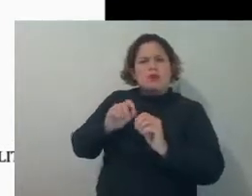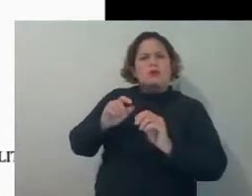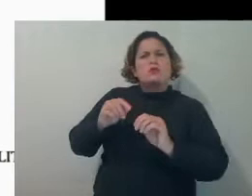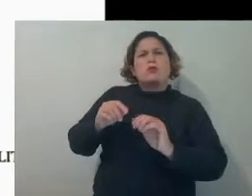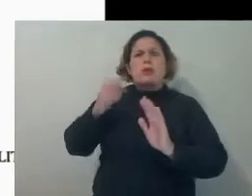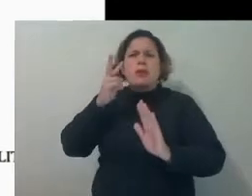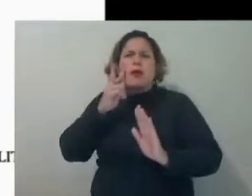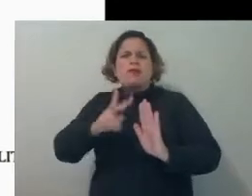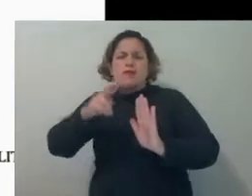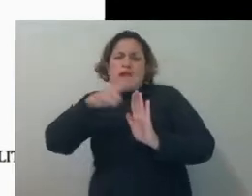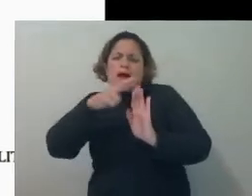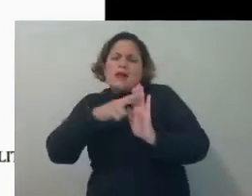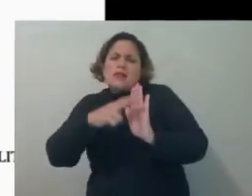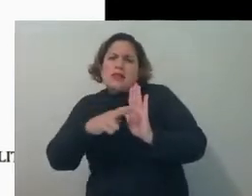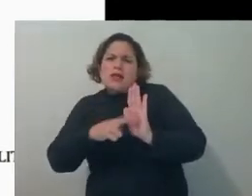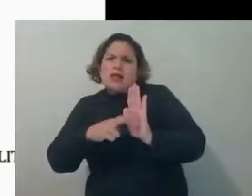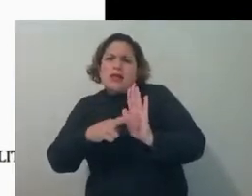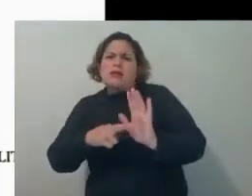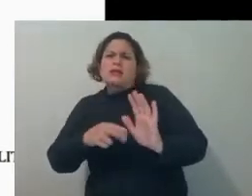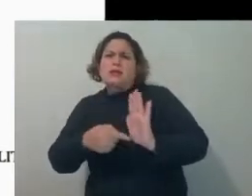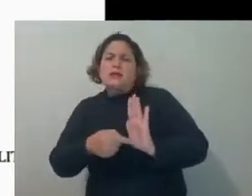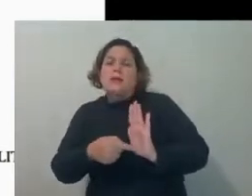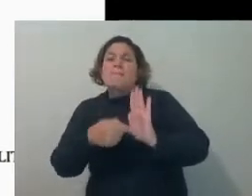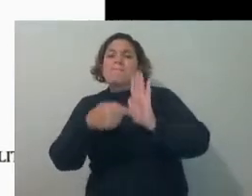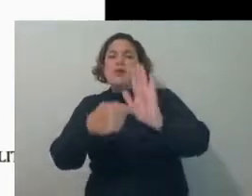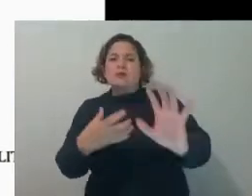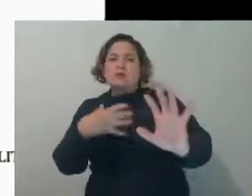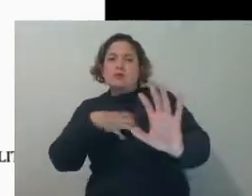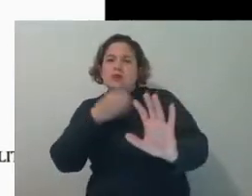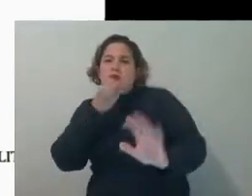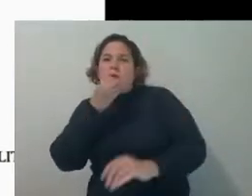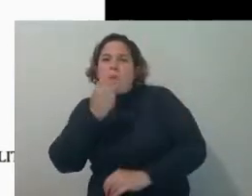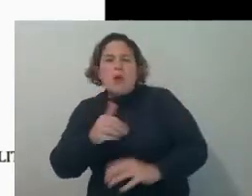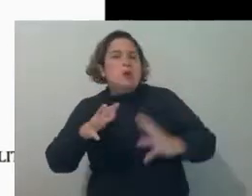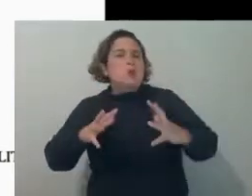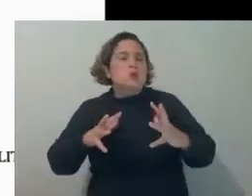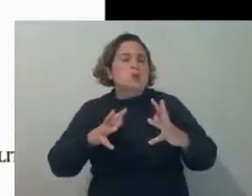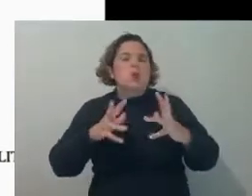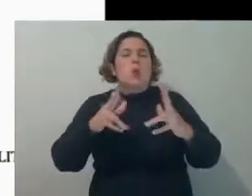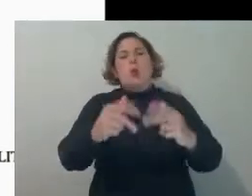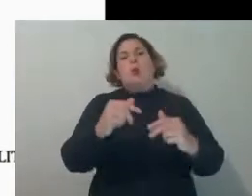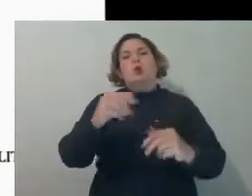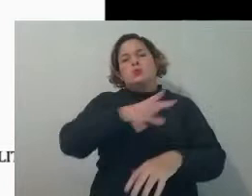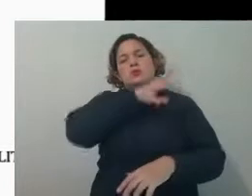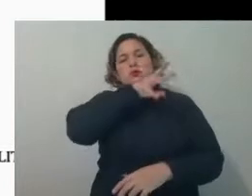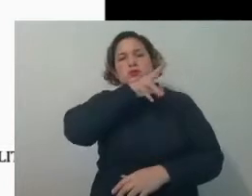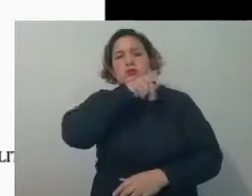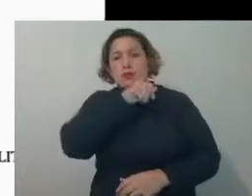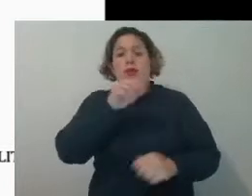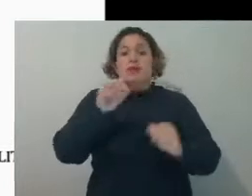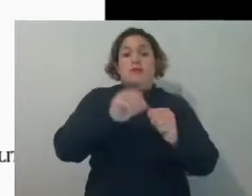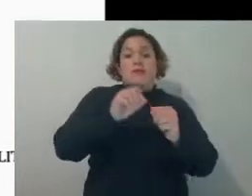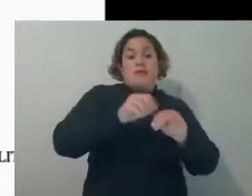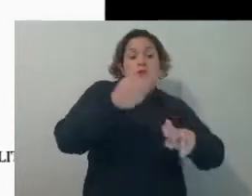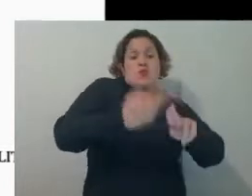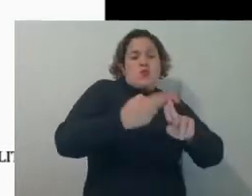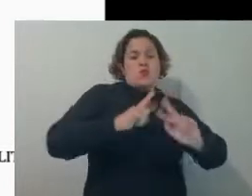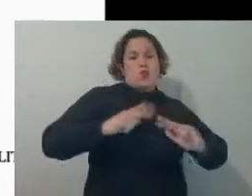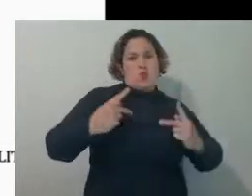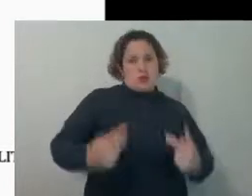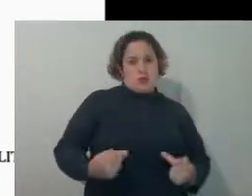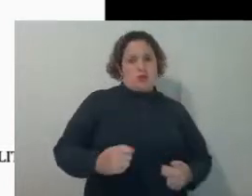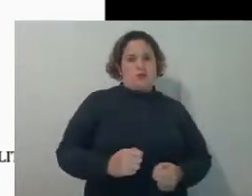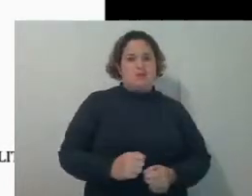de bem-estar animal, principalmente para animais de produção. Então, esse protocolo PPBEA, ele leva